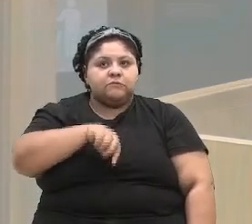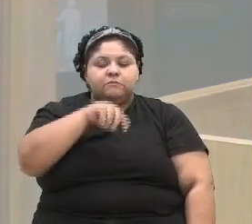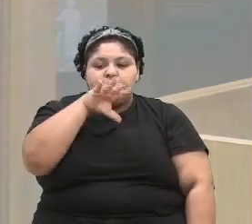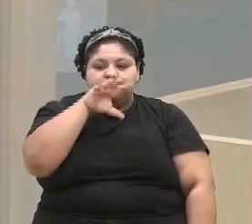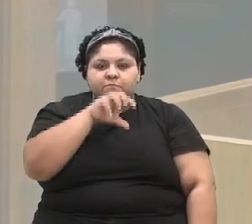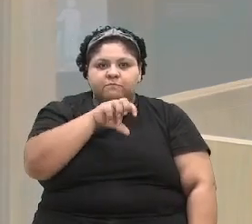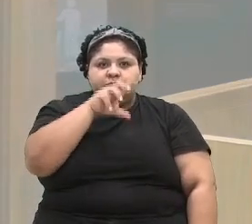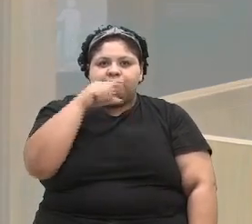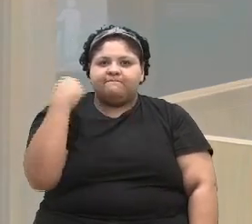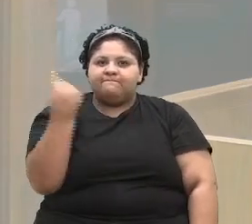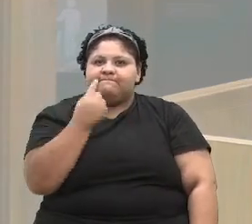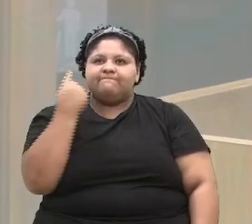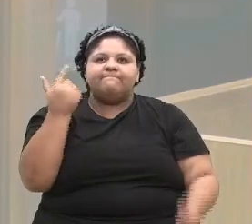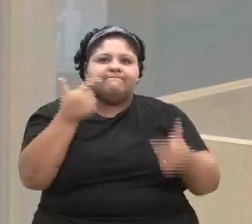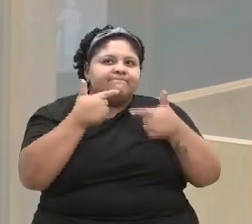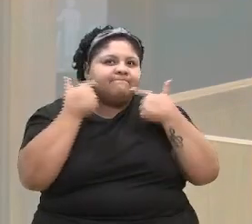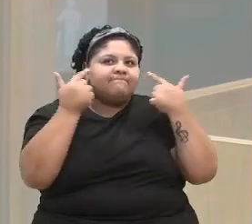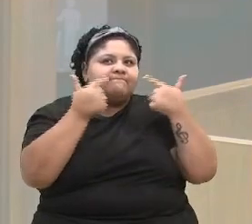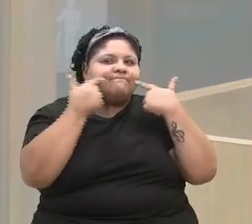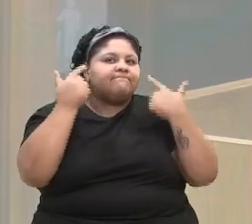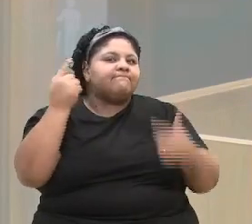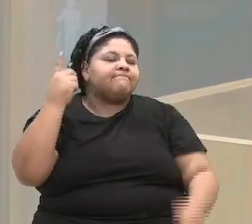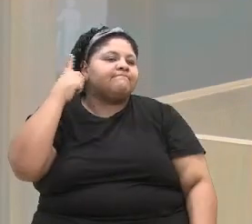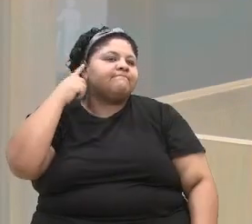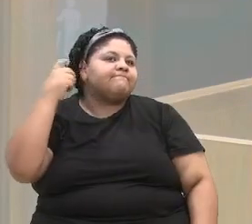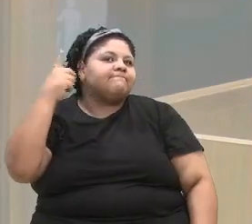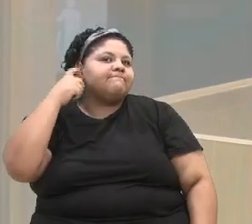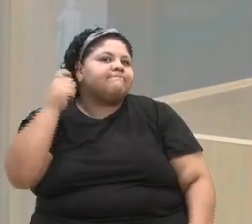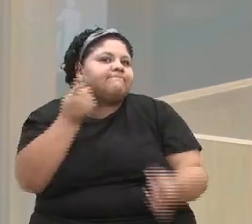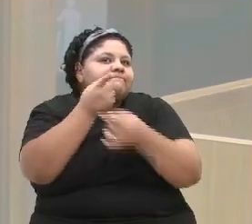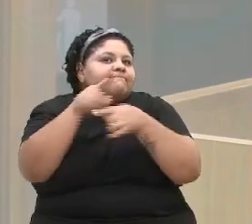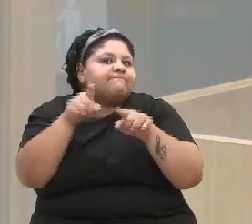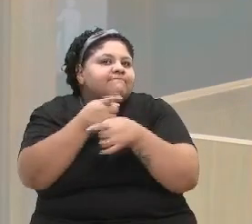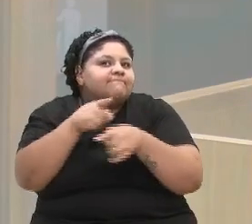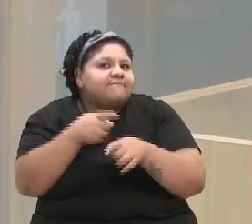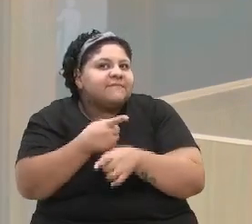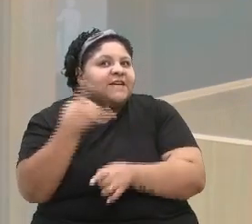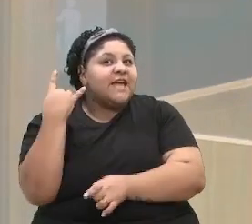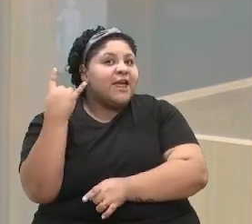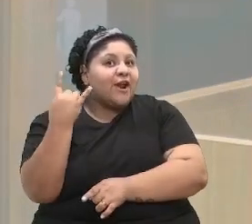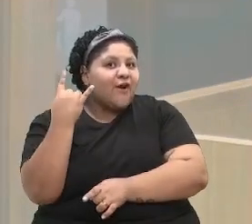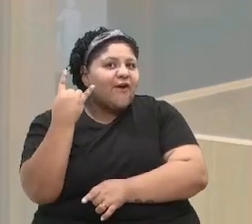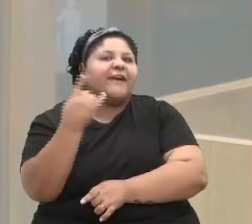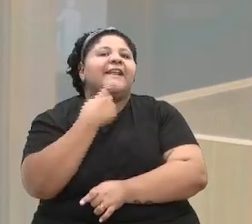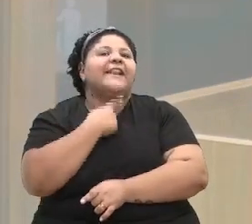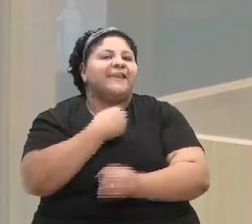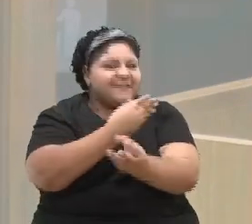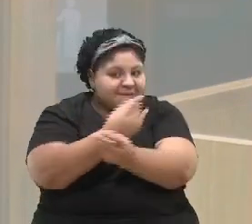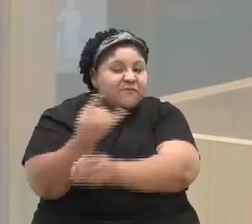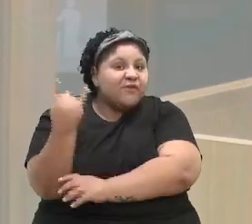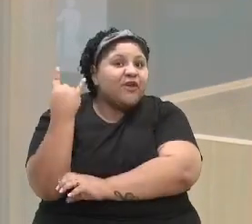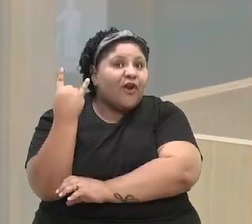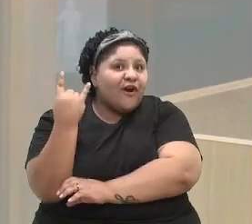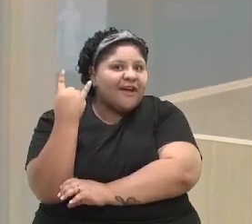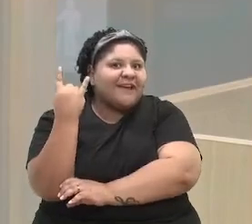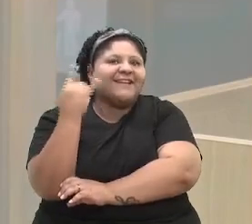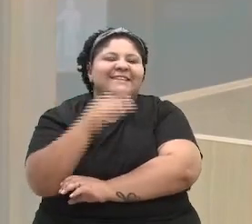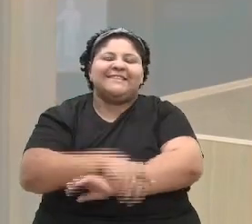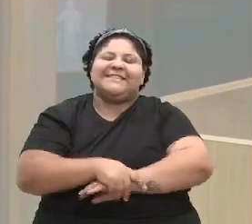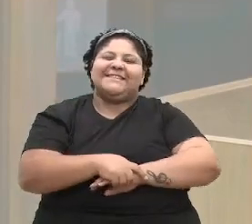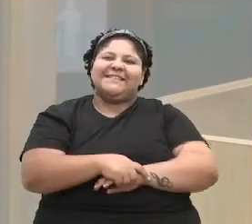sozinho, sorrindo, escutando música e rock. Ele é muito fã do AC/DC, que ele